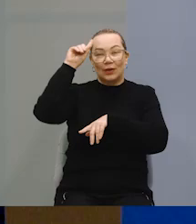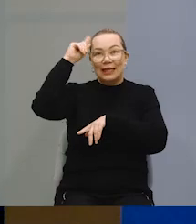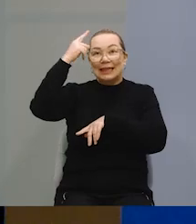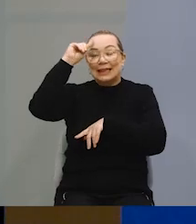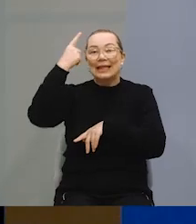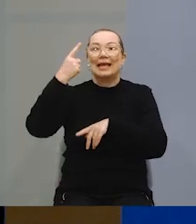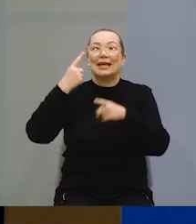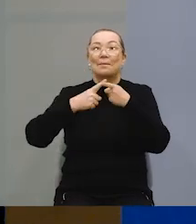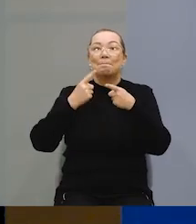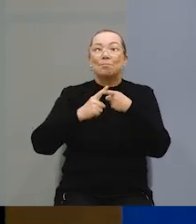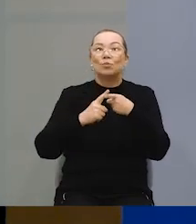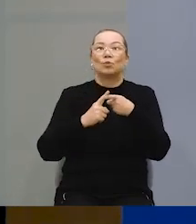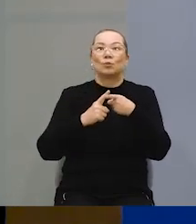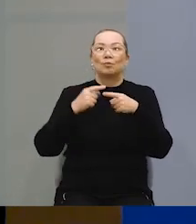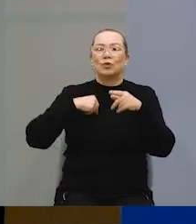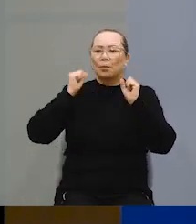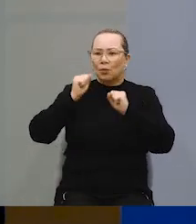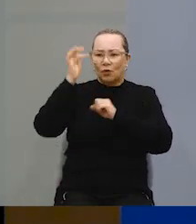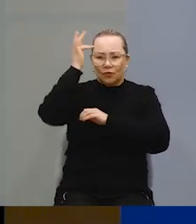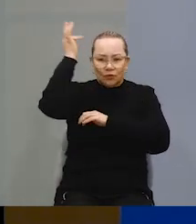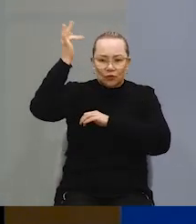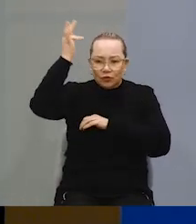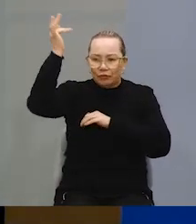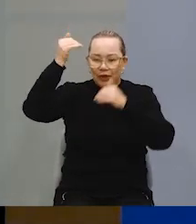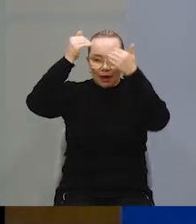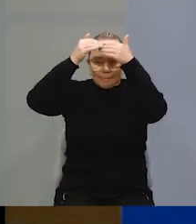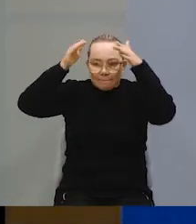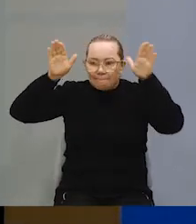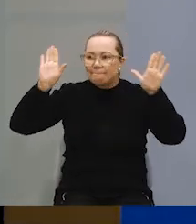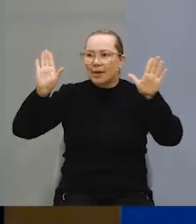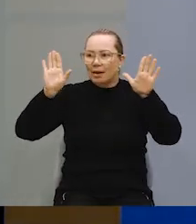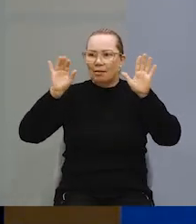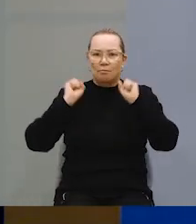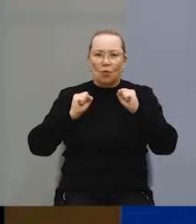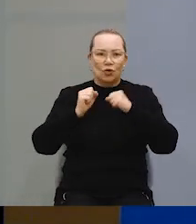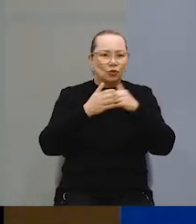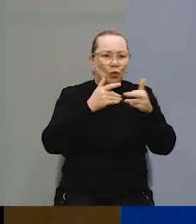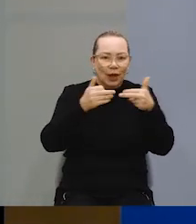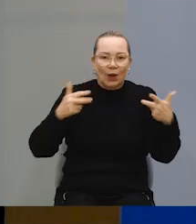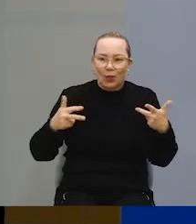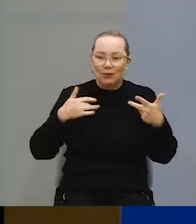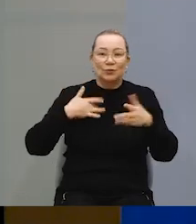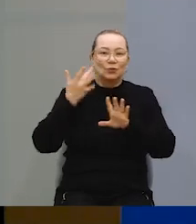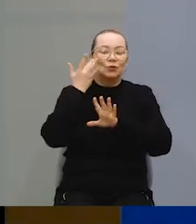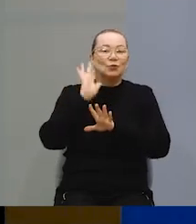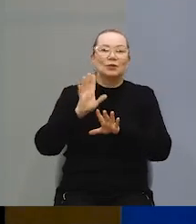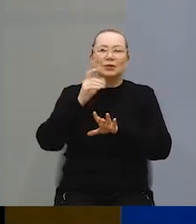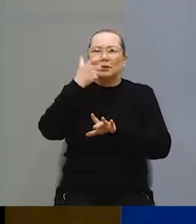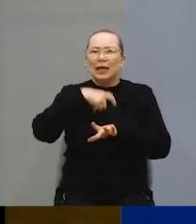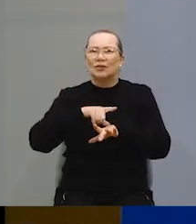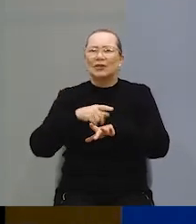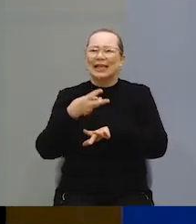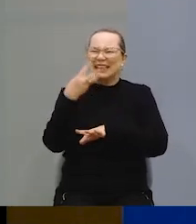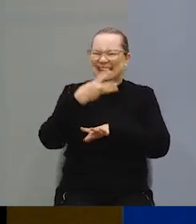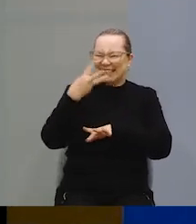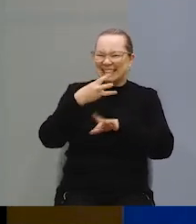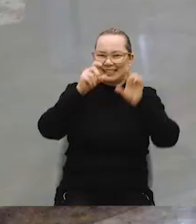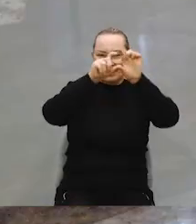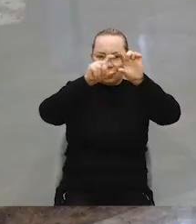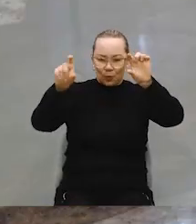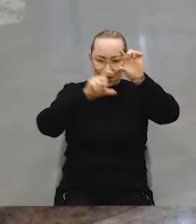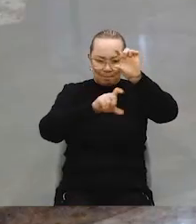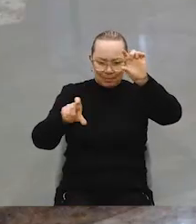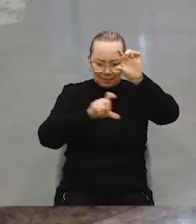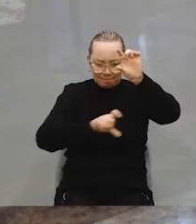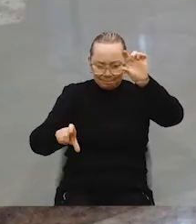uma questão muito filosófica e aberta, pode ser qualquer coisa. Pode ser qualquer coisa. Então a gente não sabe. Eu me lembro, acho que foi a terceira tirinha que a gente